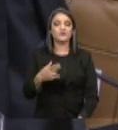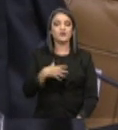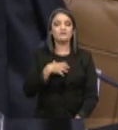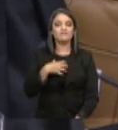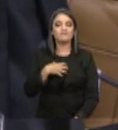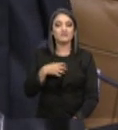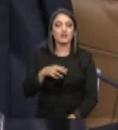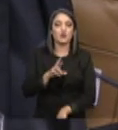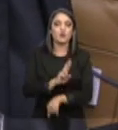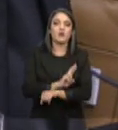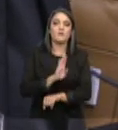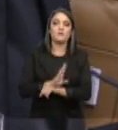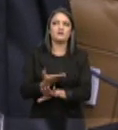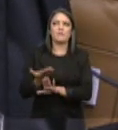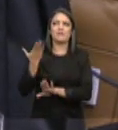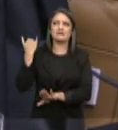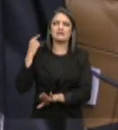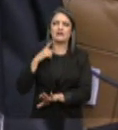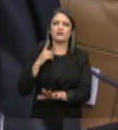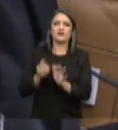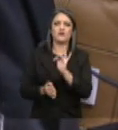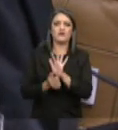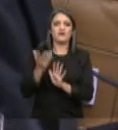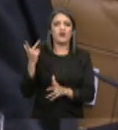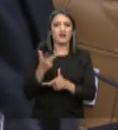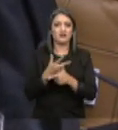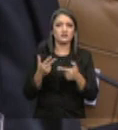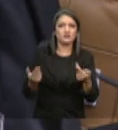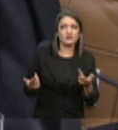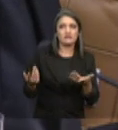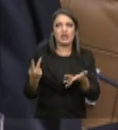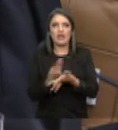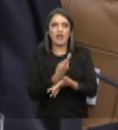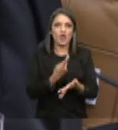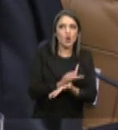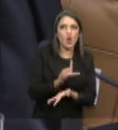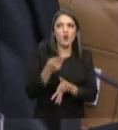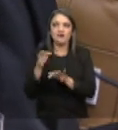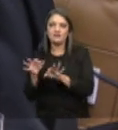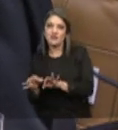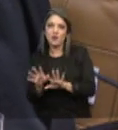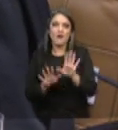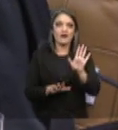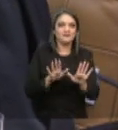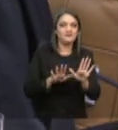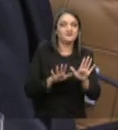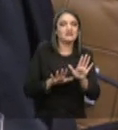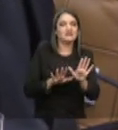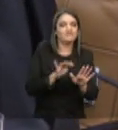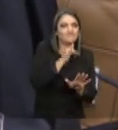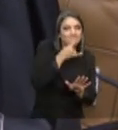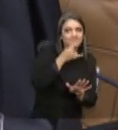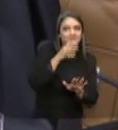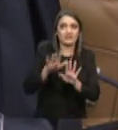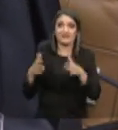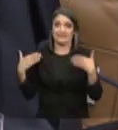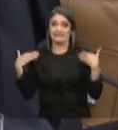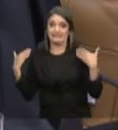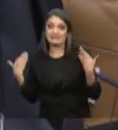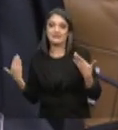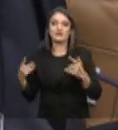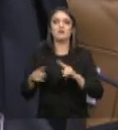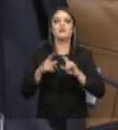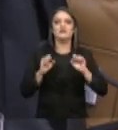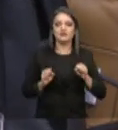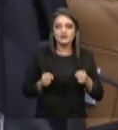teve no passado diversos alternativos de erro e acerto hora alegrando hora amargurando o defensor